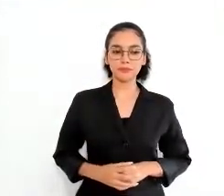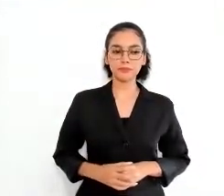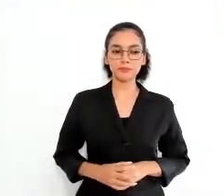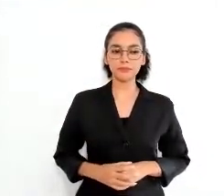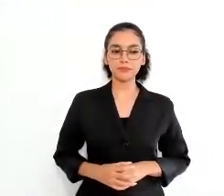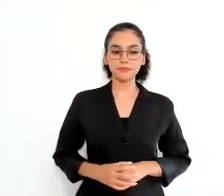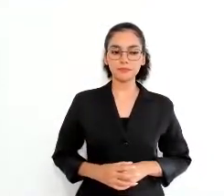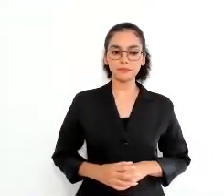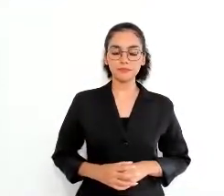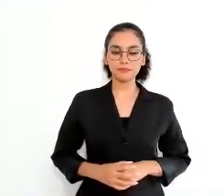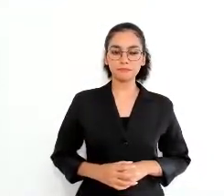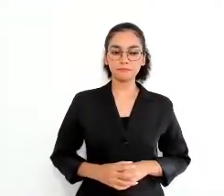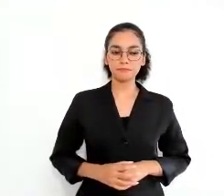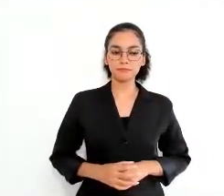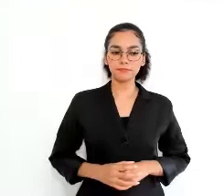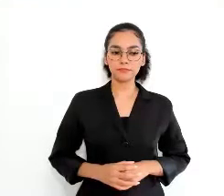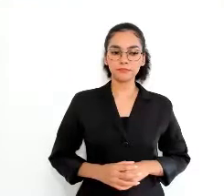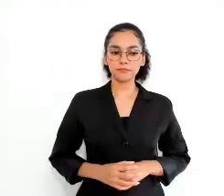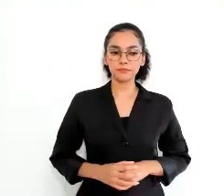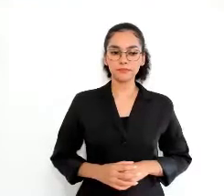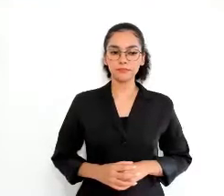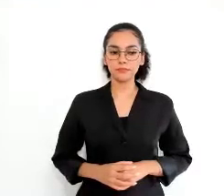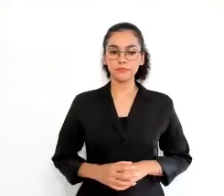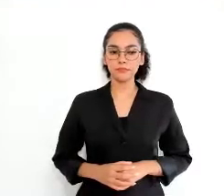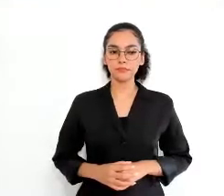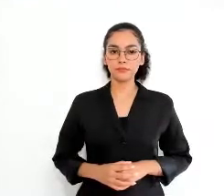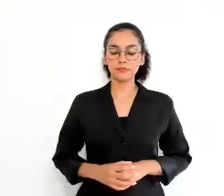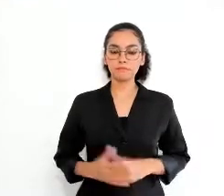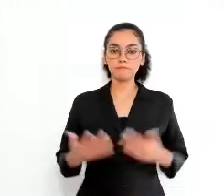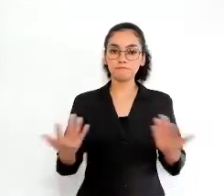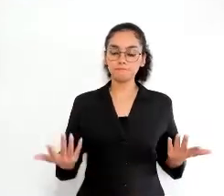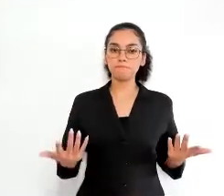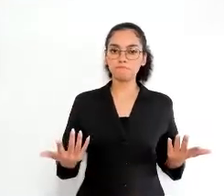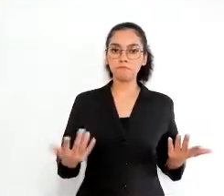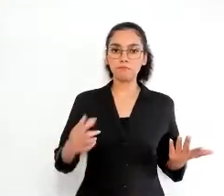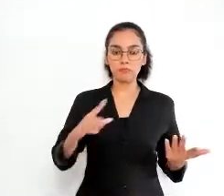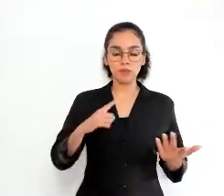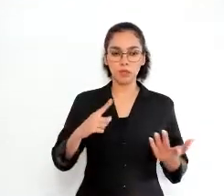No fiel desiderato de sua missão constitucional,